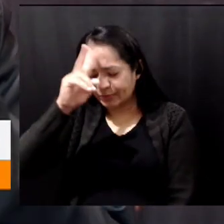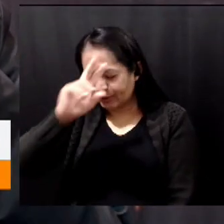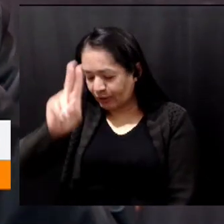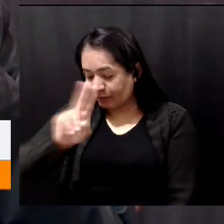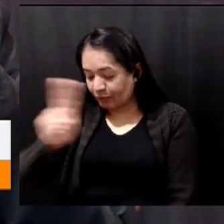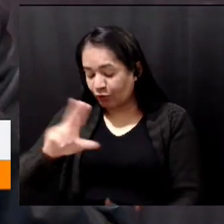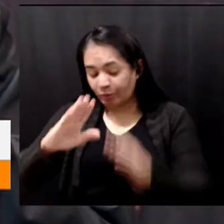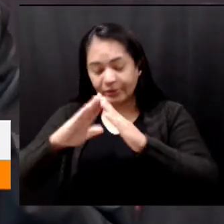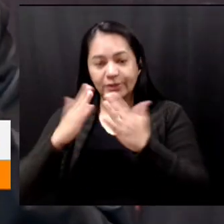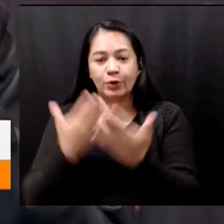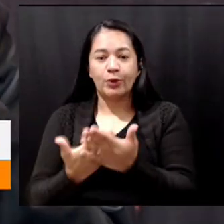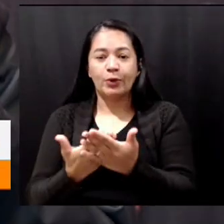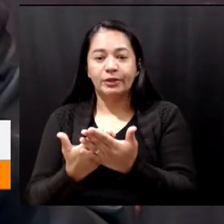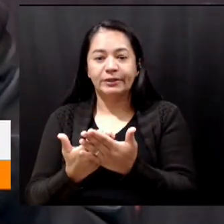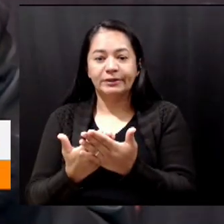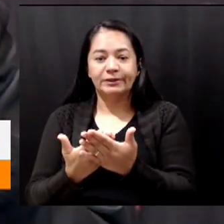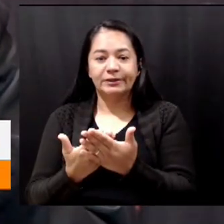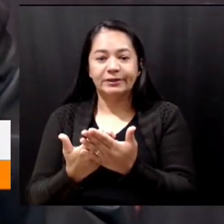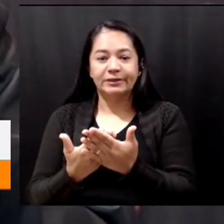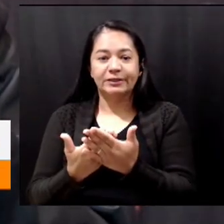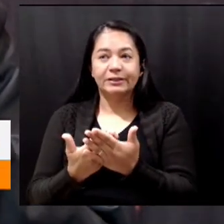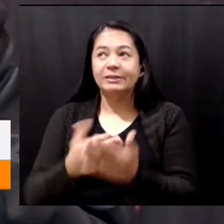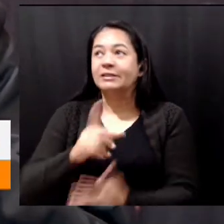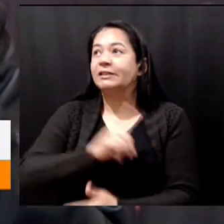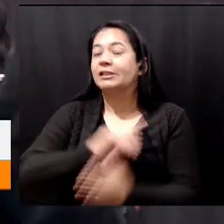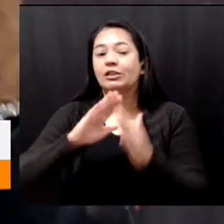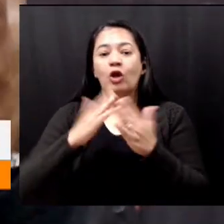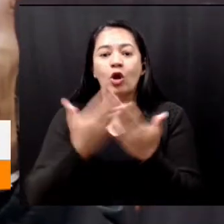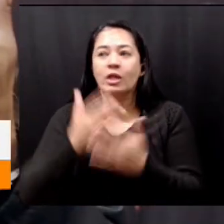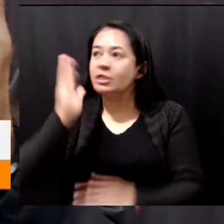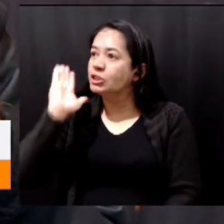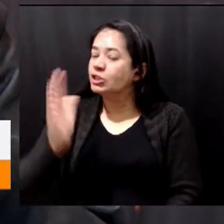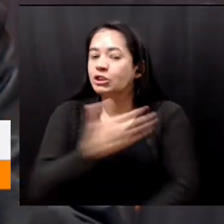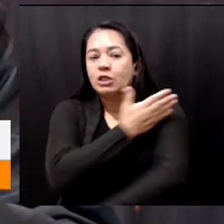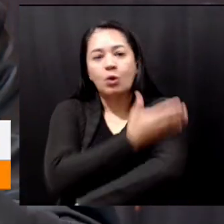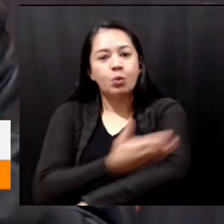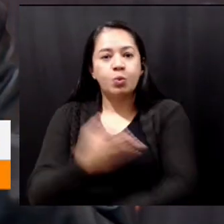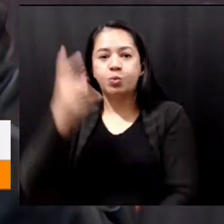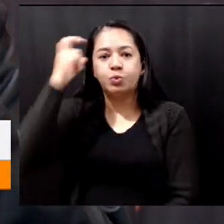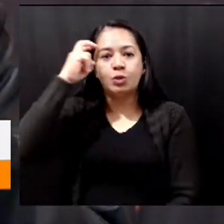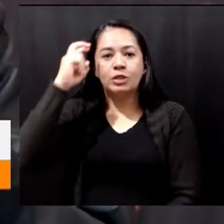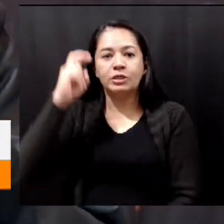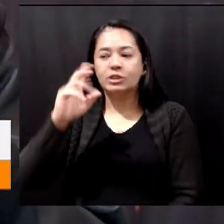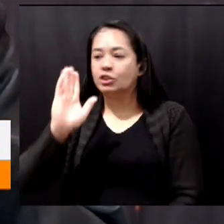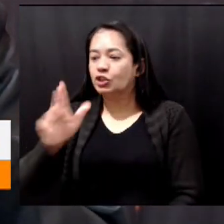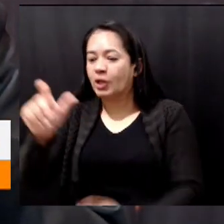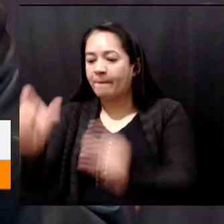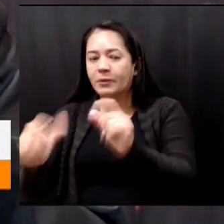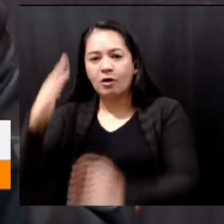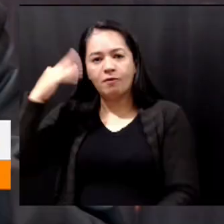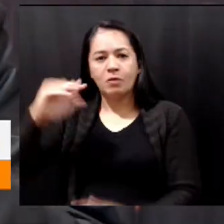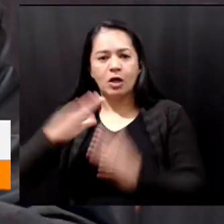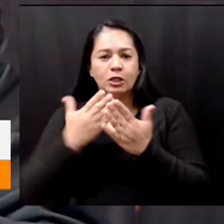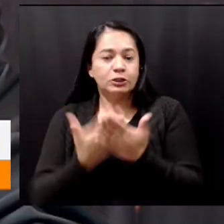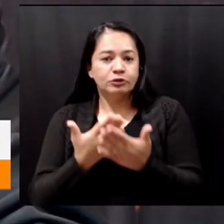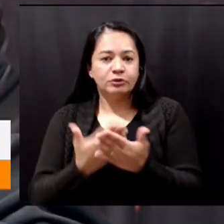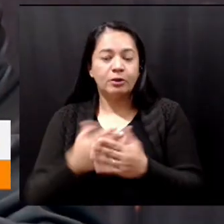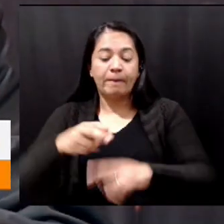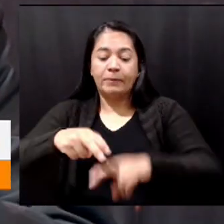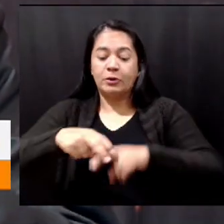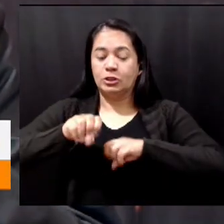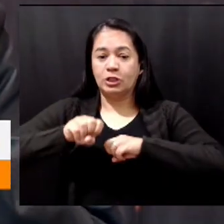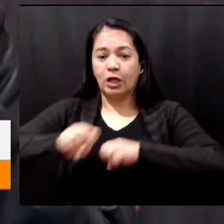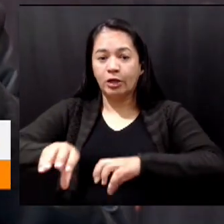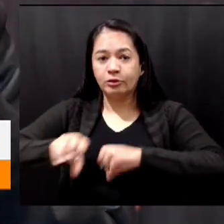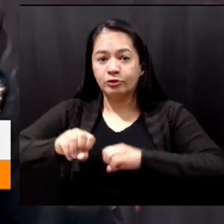Enfim, nós temos escolas que já são tradicionais, onde estudaram personalidades, né? Então, a educação mais a vocação